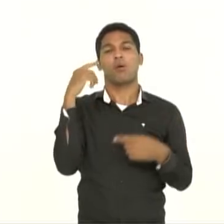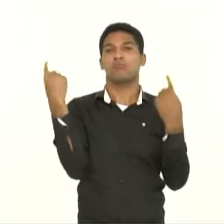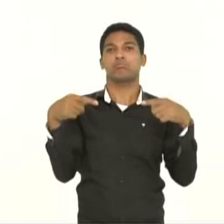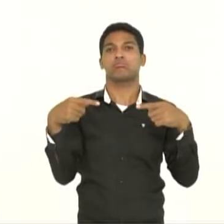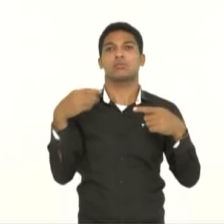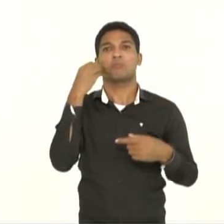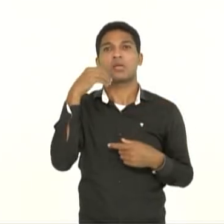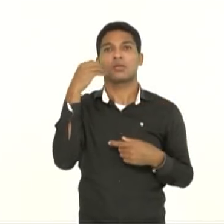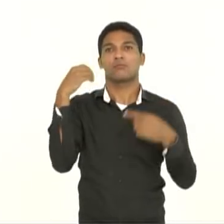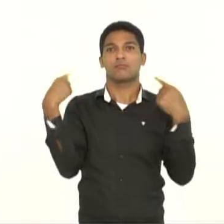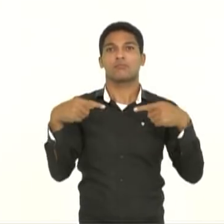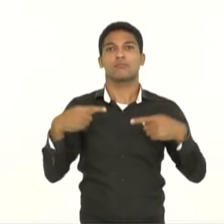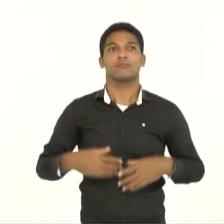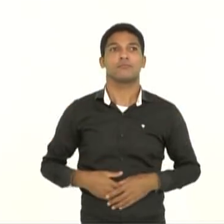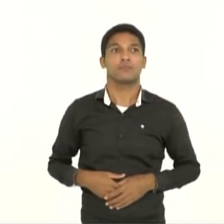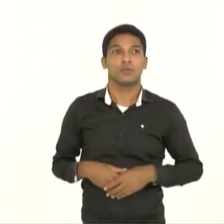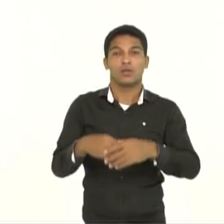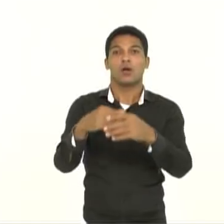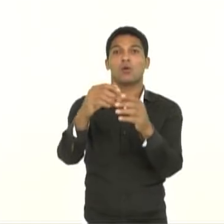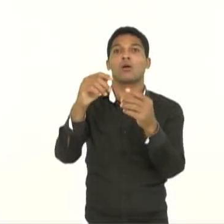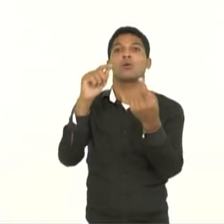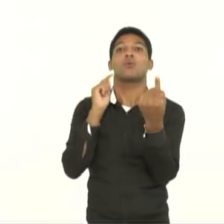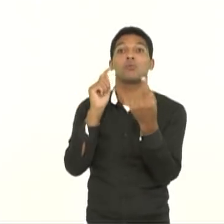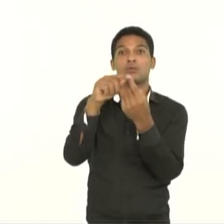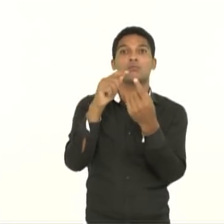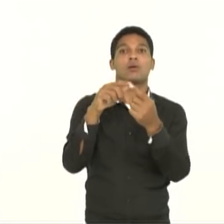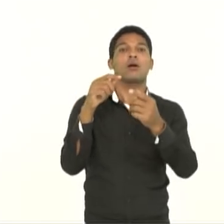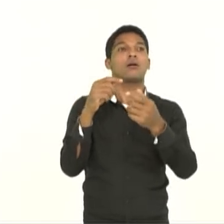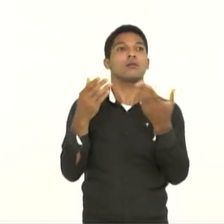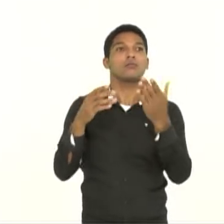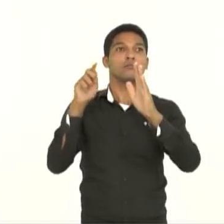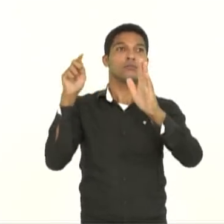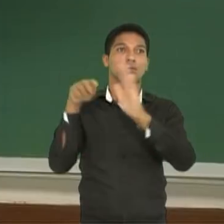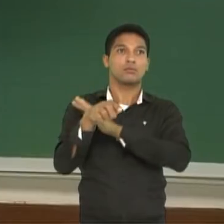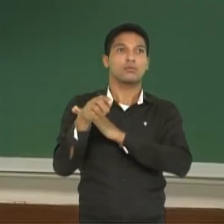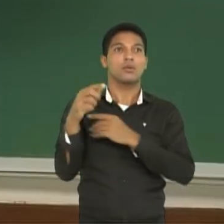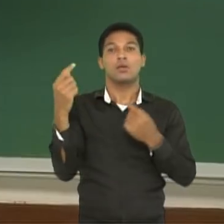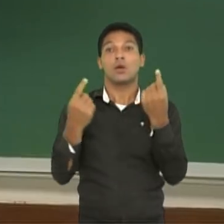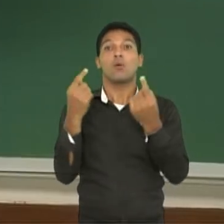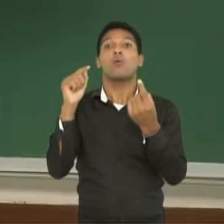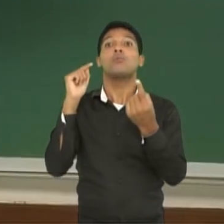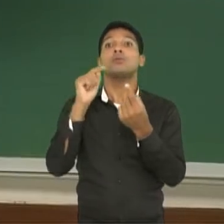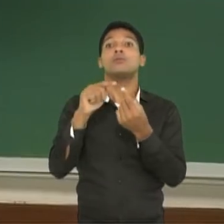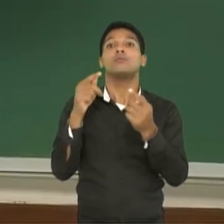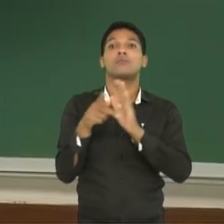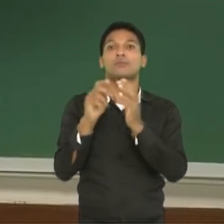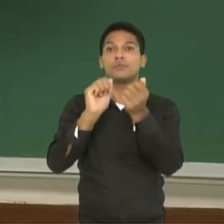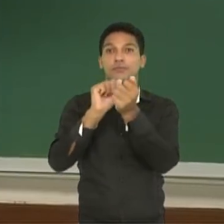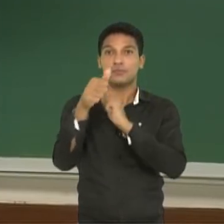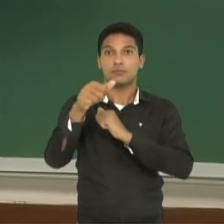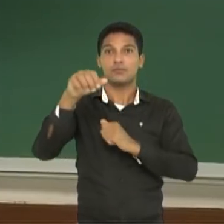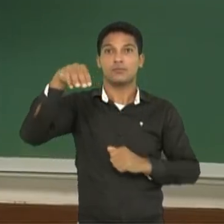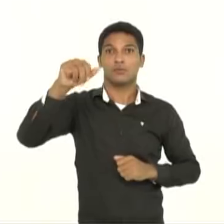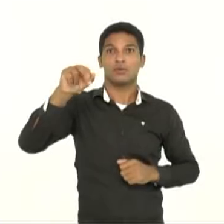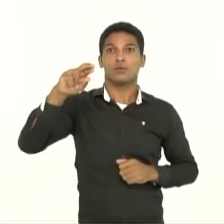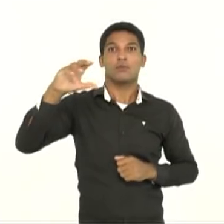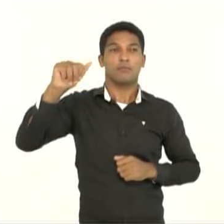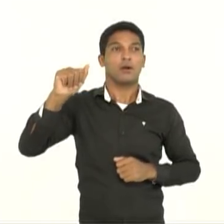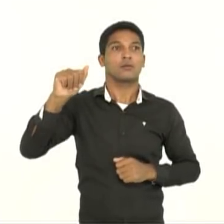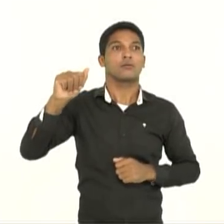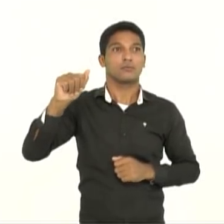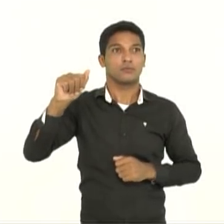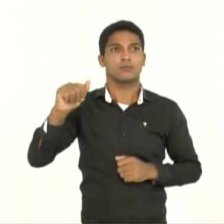o objetivo dos esportes de marca, né? O que o competidor no esporte de marca tem que fazer? Alternativa A, marcar